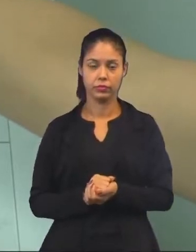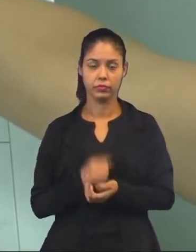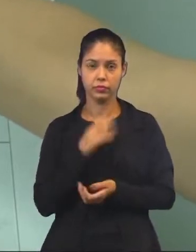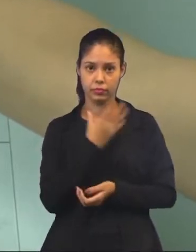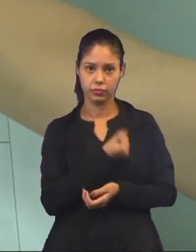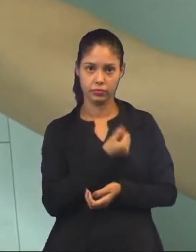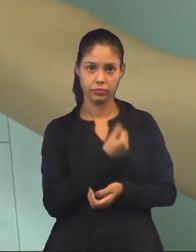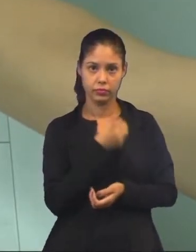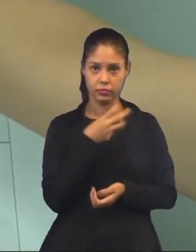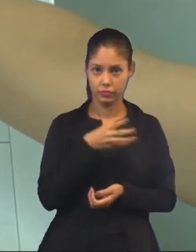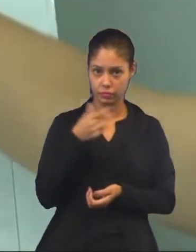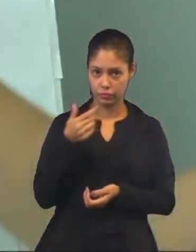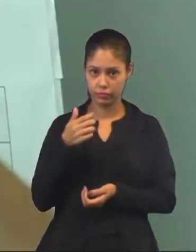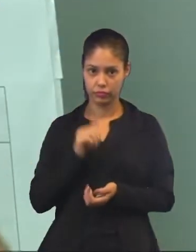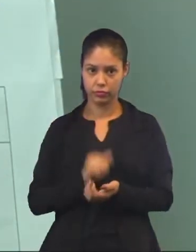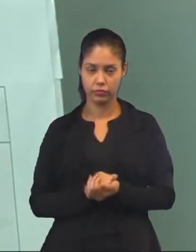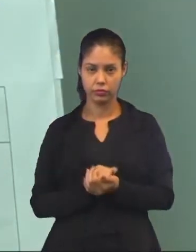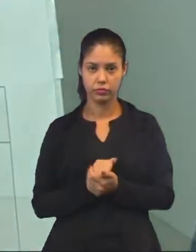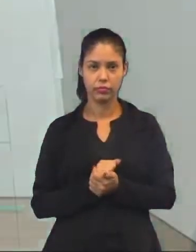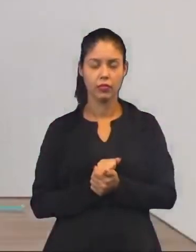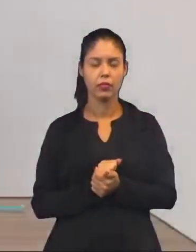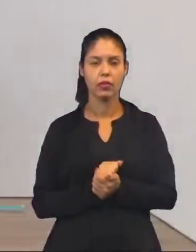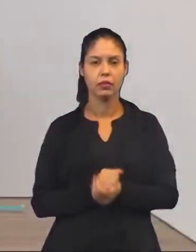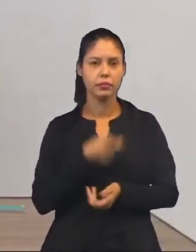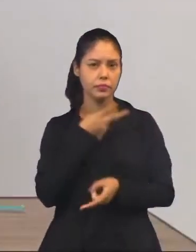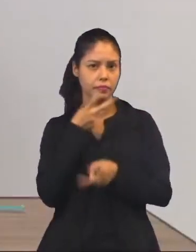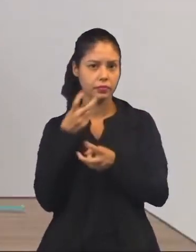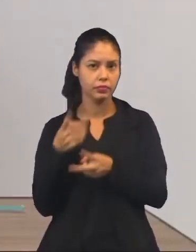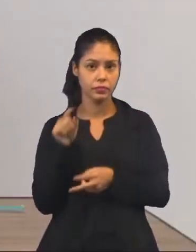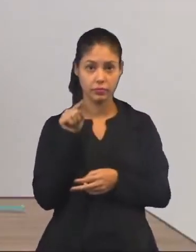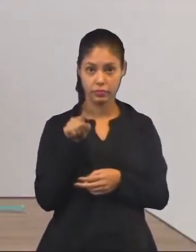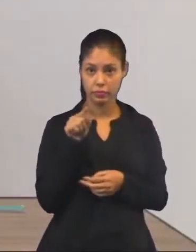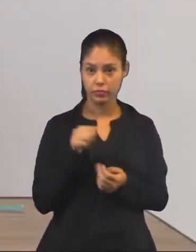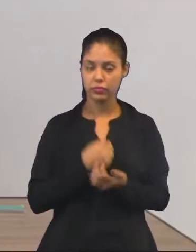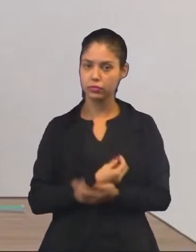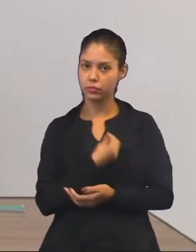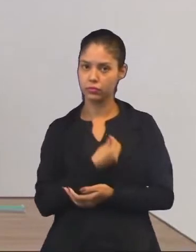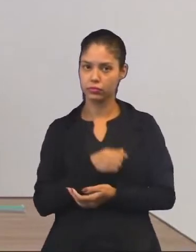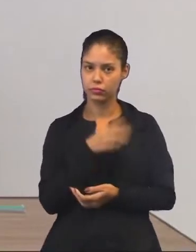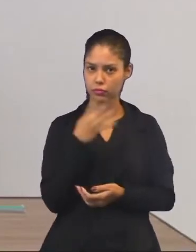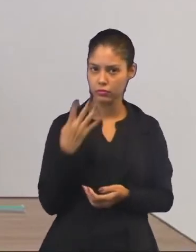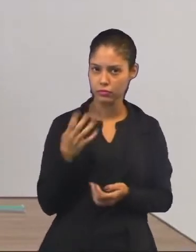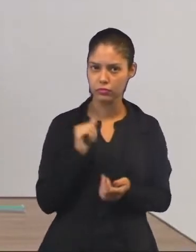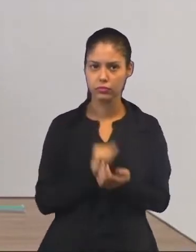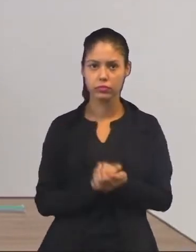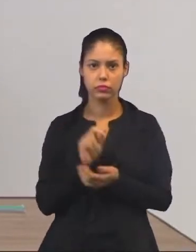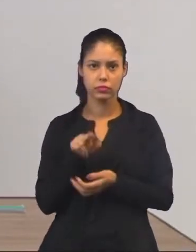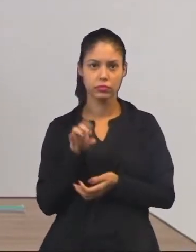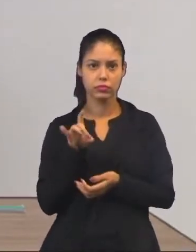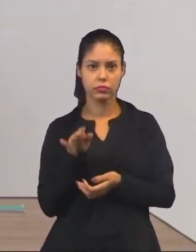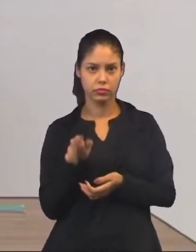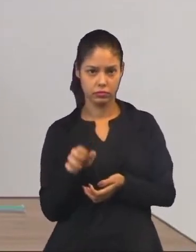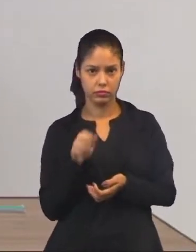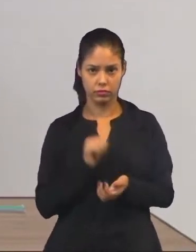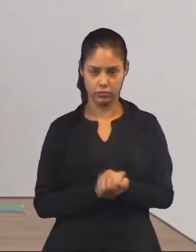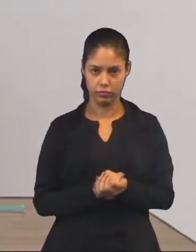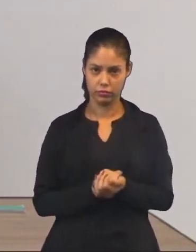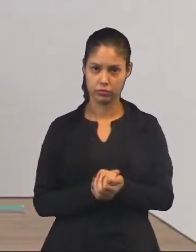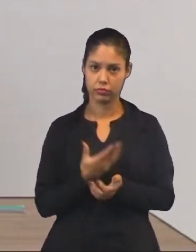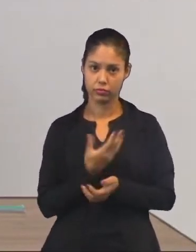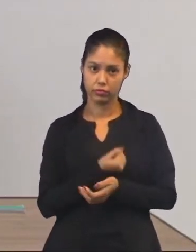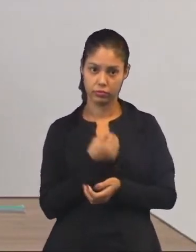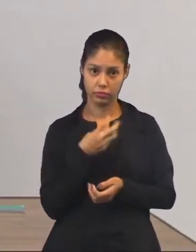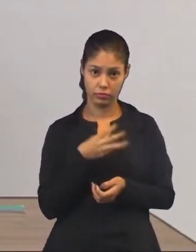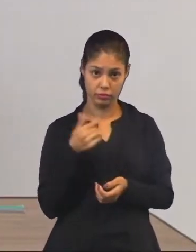número aqui, 32. Nós conseguimos perceber ali a presença de quantas unidades? No